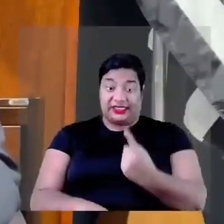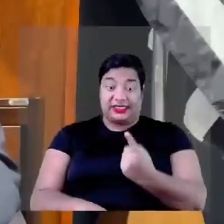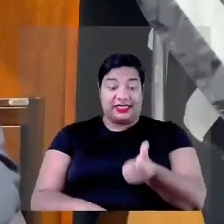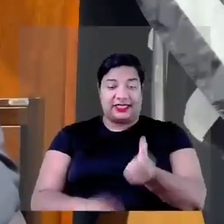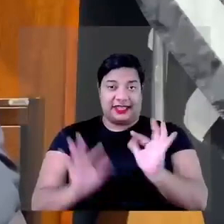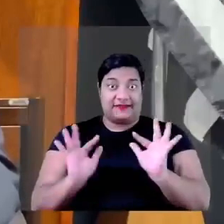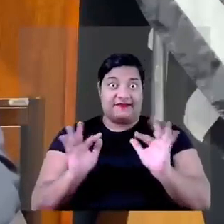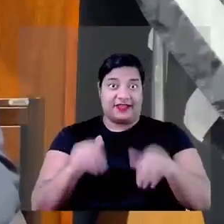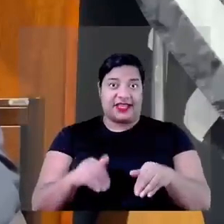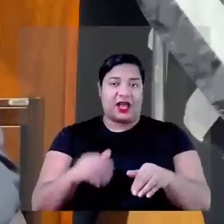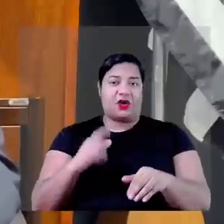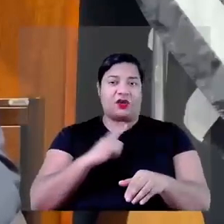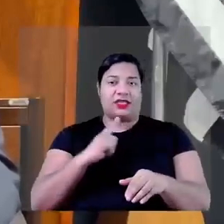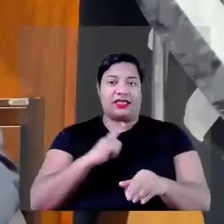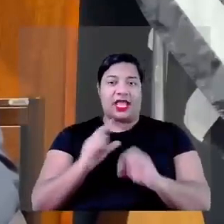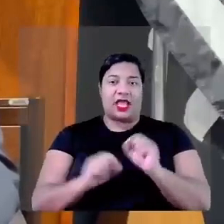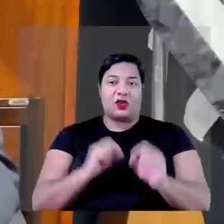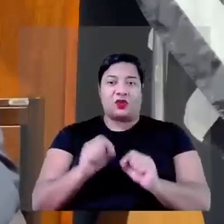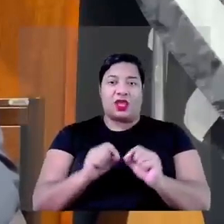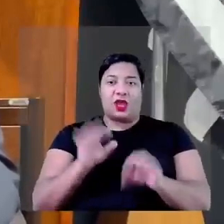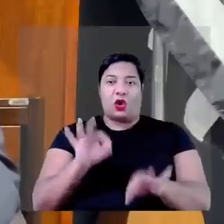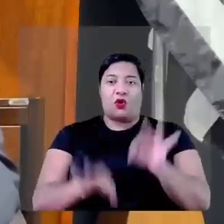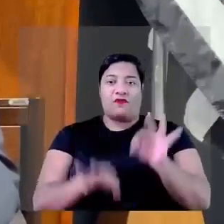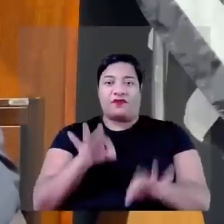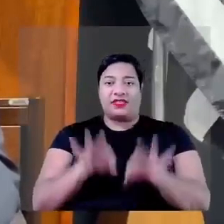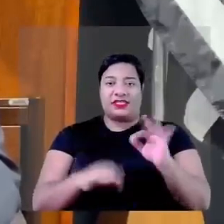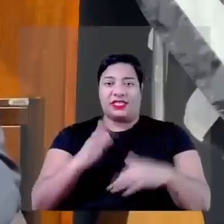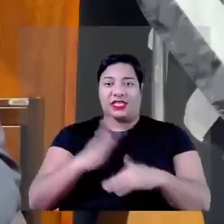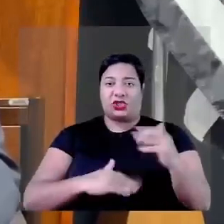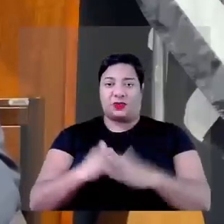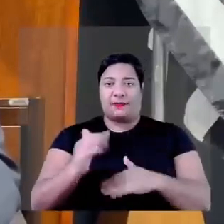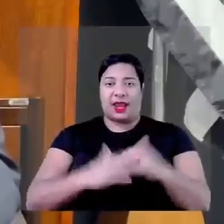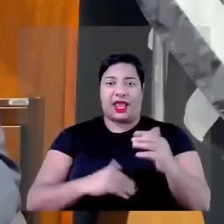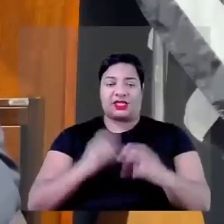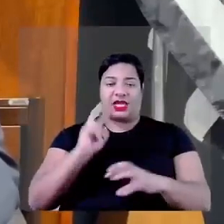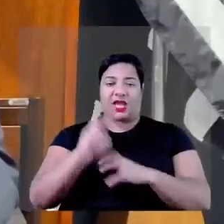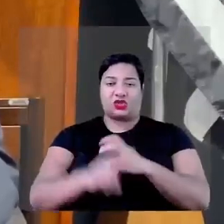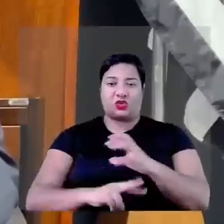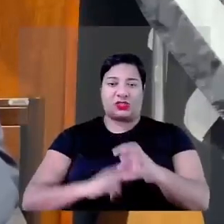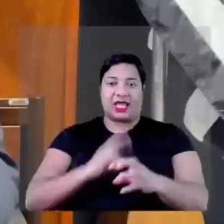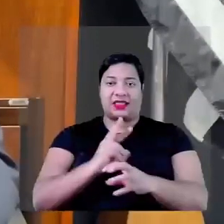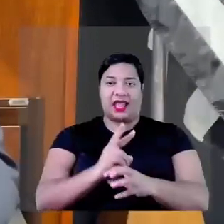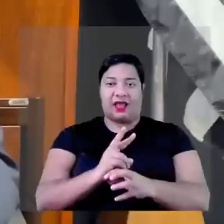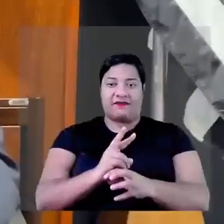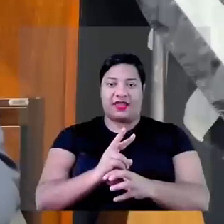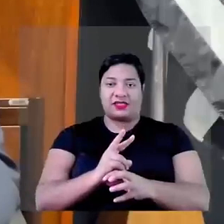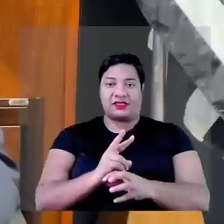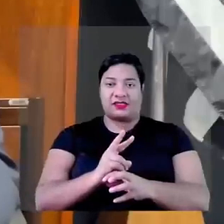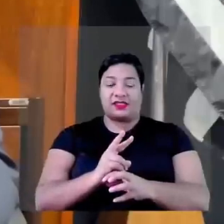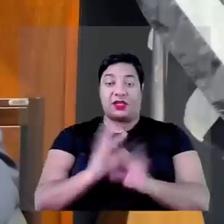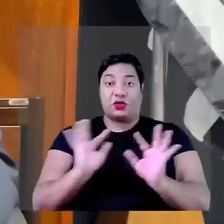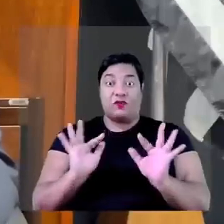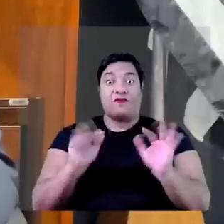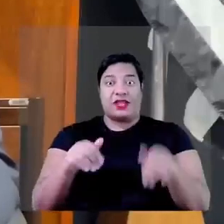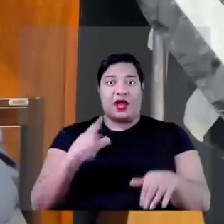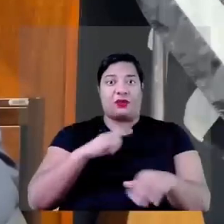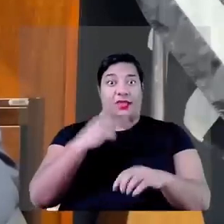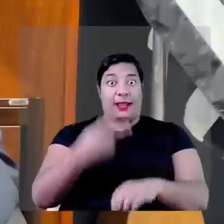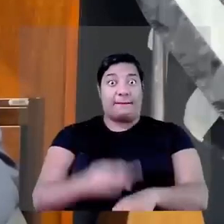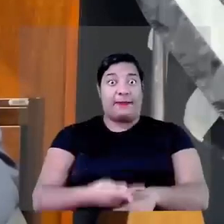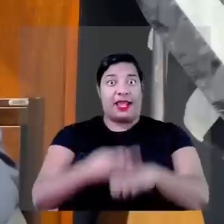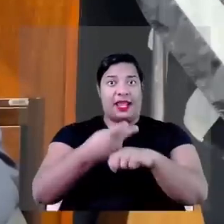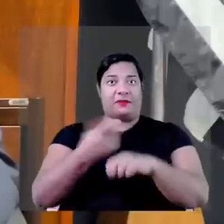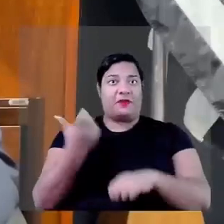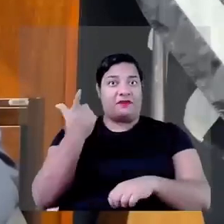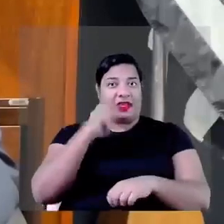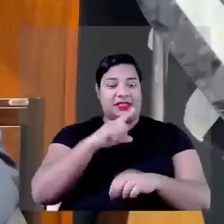finalizar, haverá a Oficina de Práticas Sustentáveis. Ao final dessa oficina, acontecerá a premiação dos vencedores do